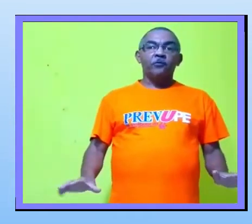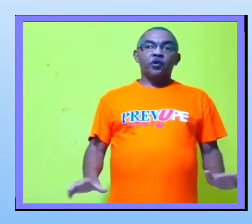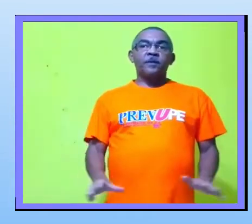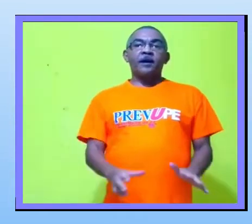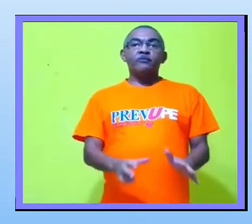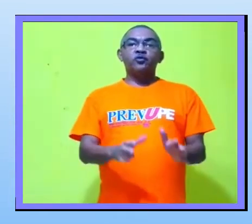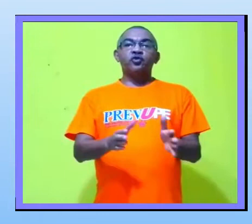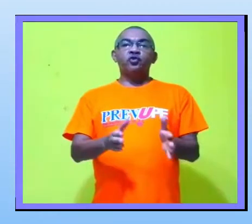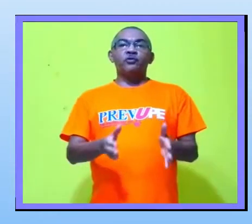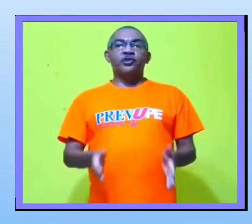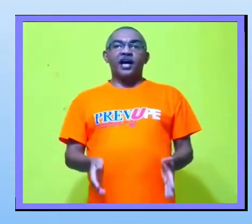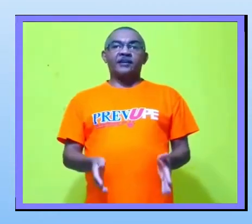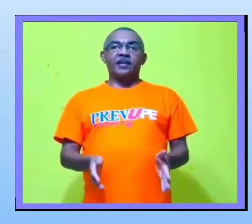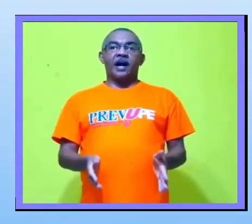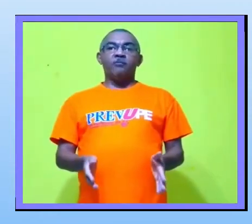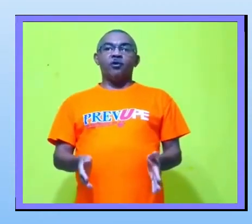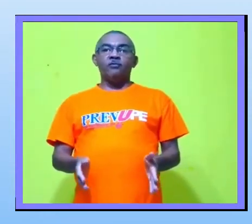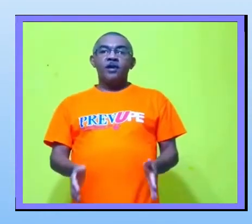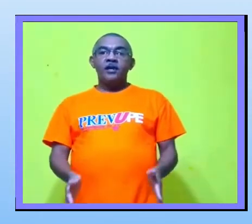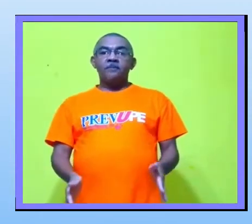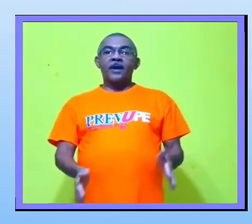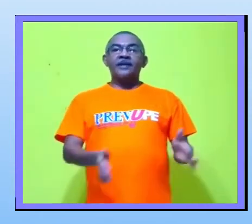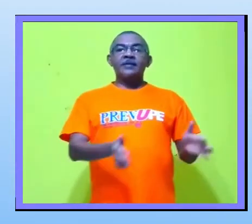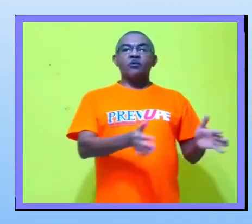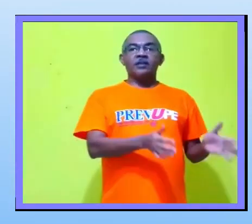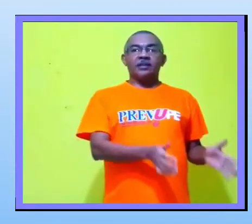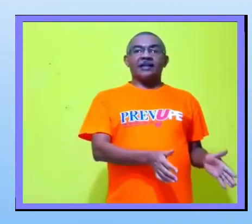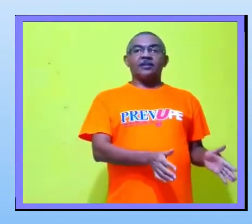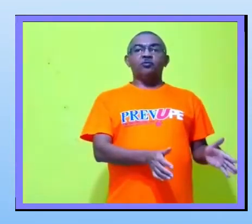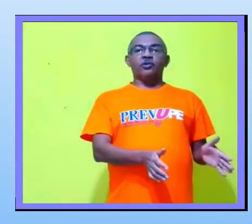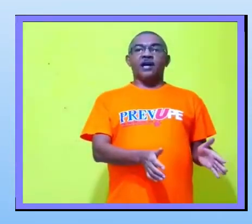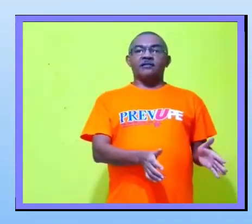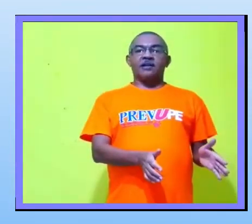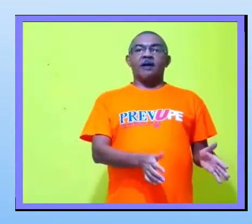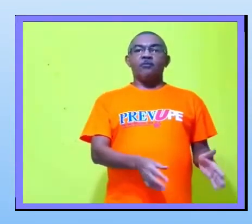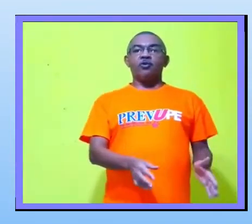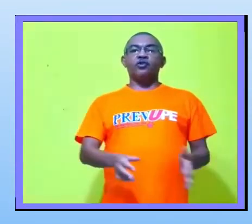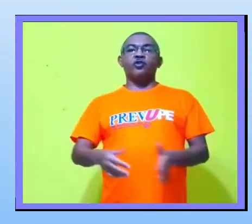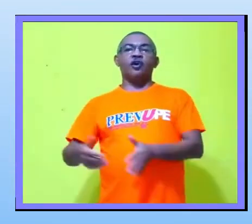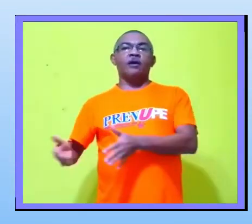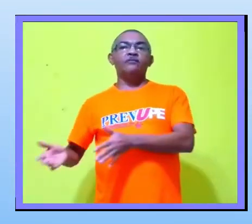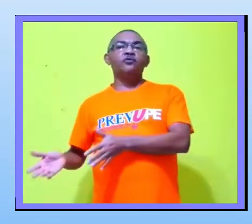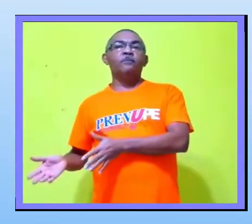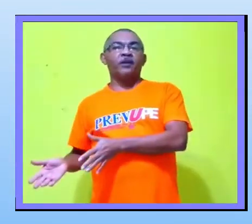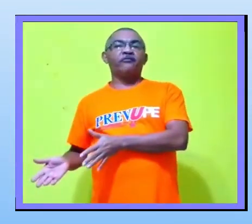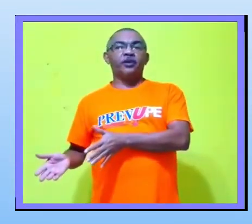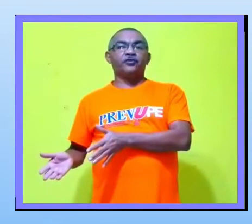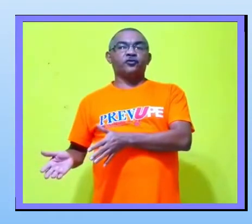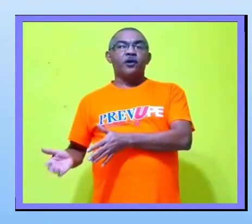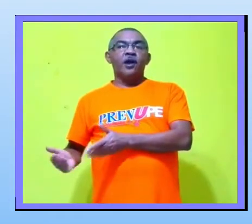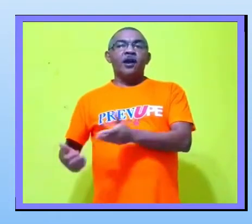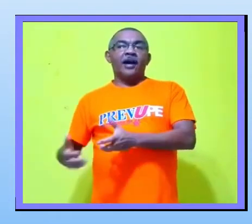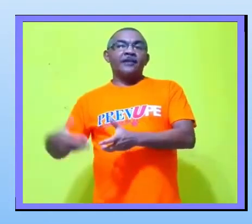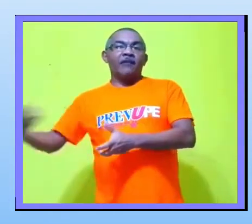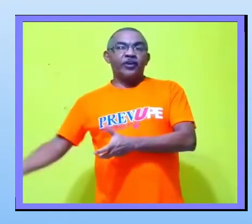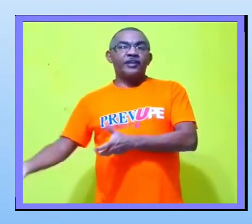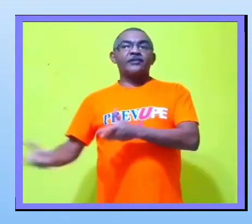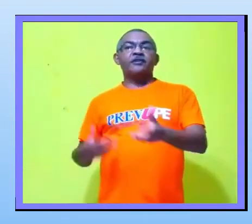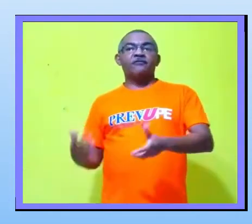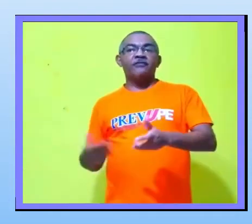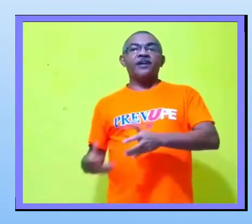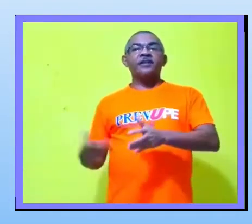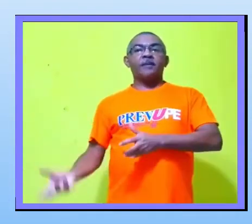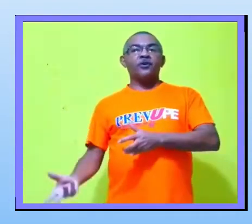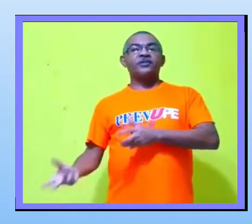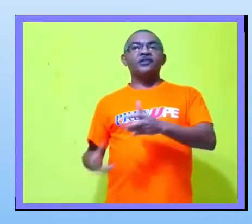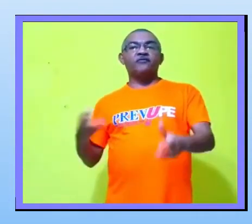condição. Nós pegamos os números de átomo de carbono e para essa quantidade de número de átomo de carbono nós colocamos um prefixo. Lá na frente a